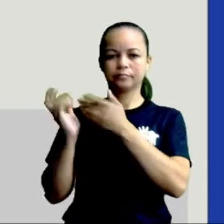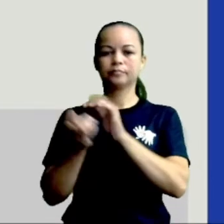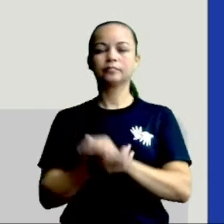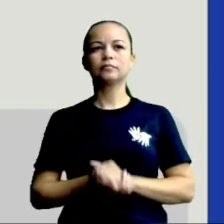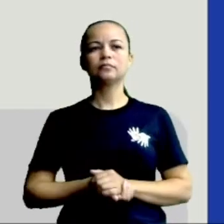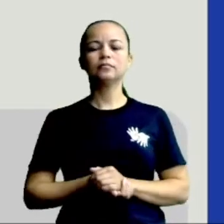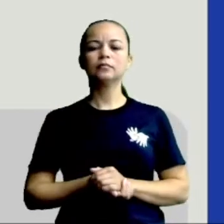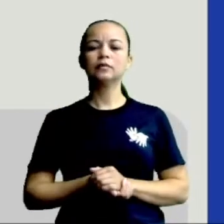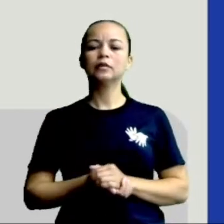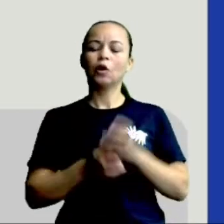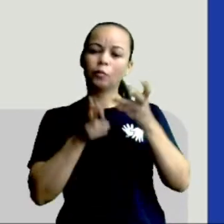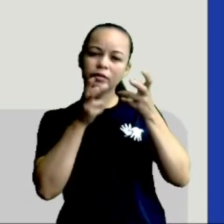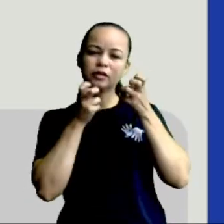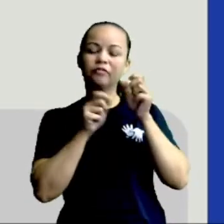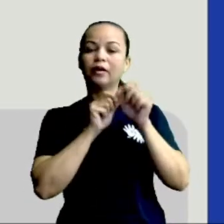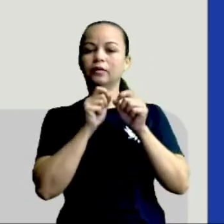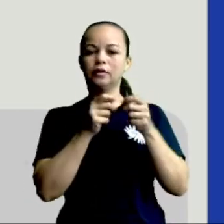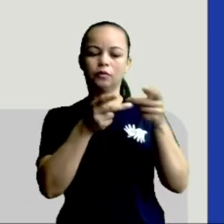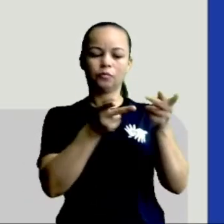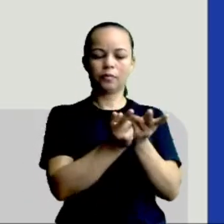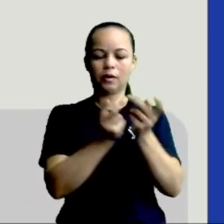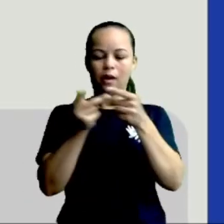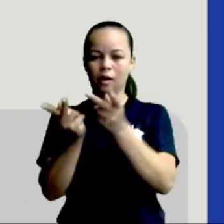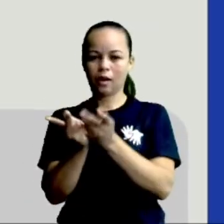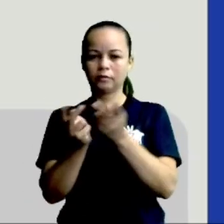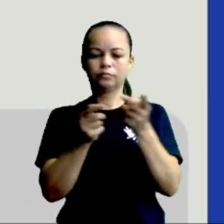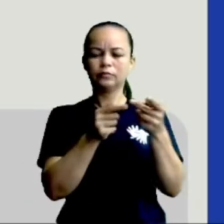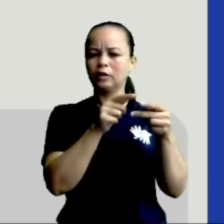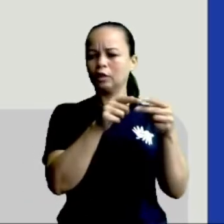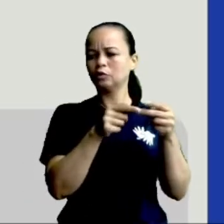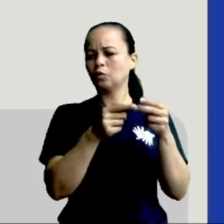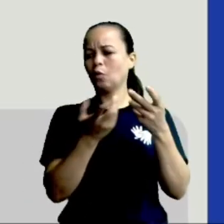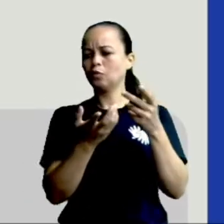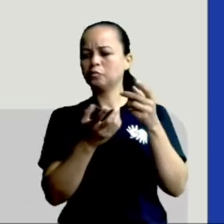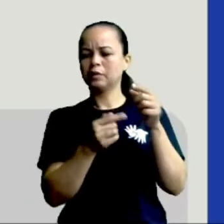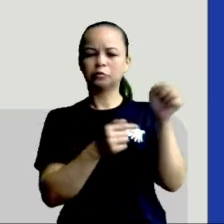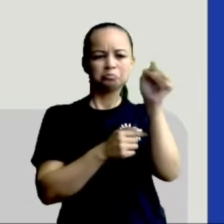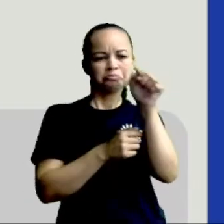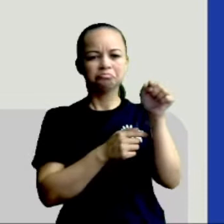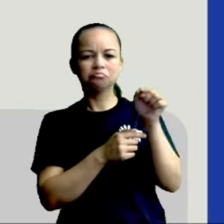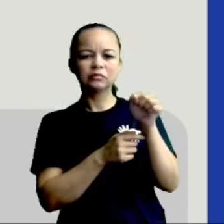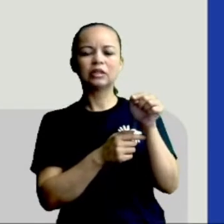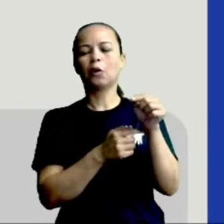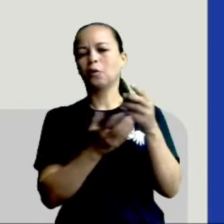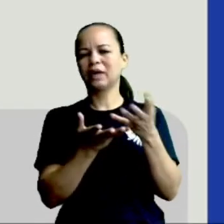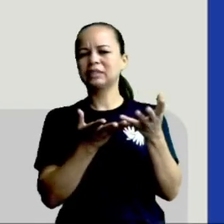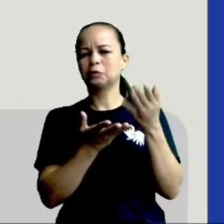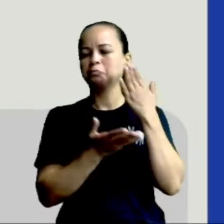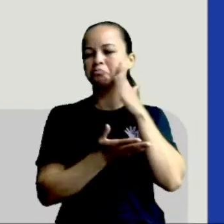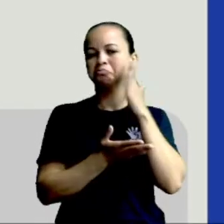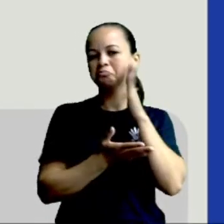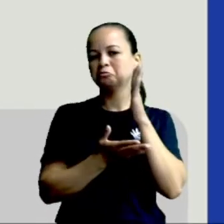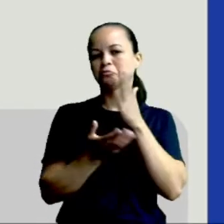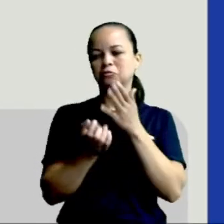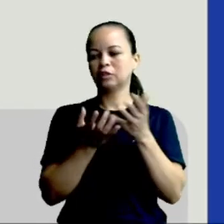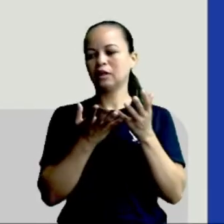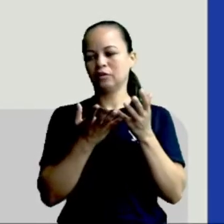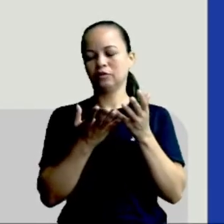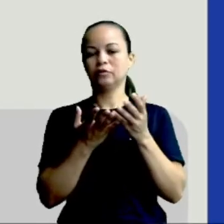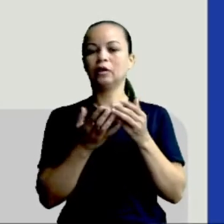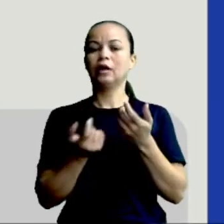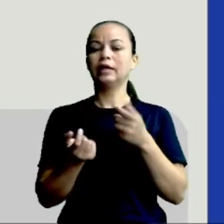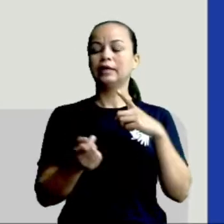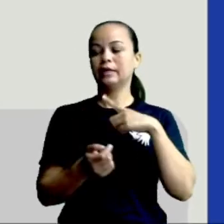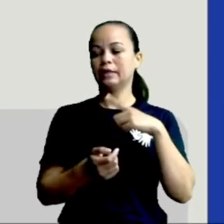luz pratos da balança temos dois pesos aí Interrogação Zinha que eu não sei qual é o valor desse peso